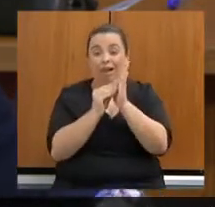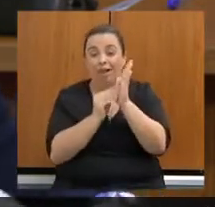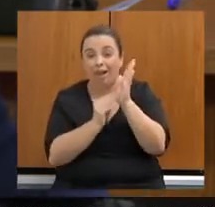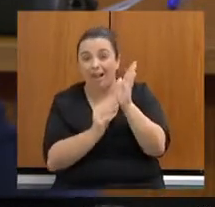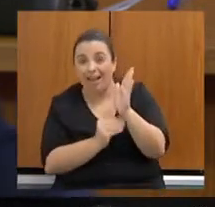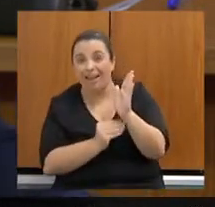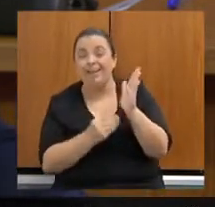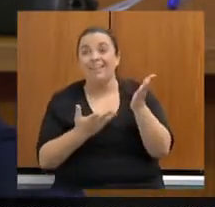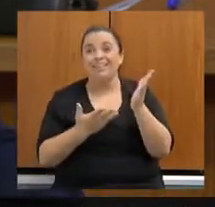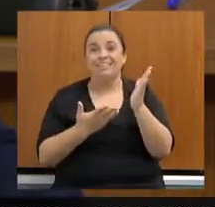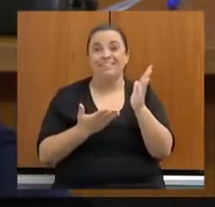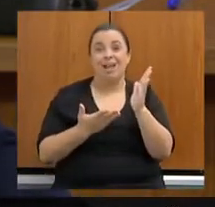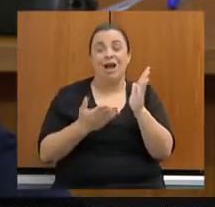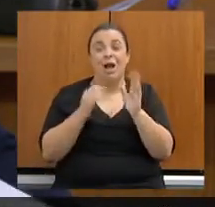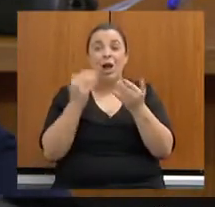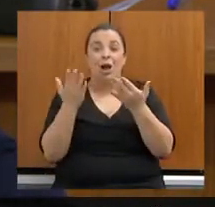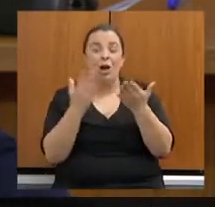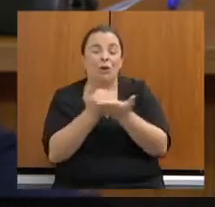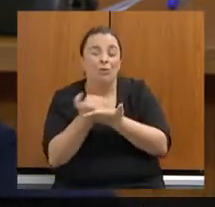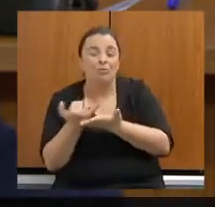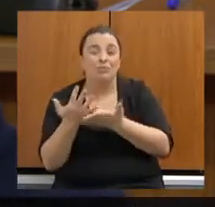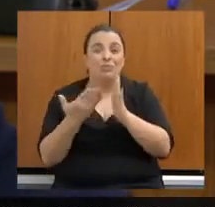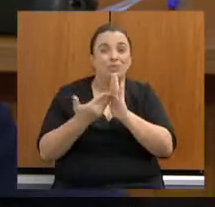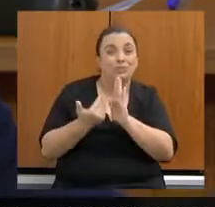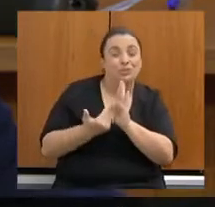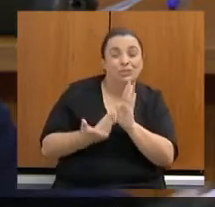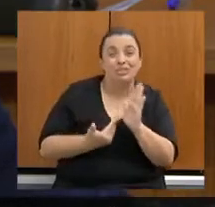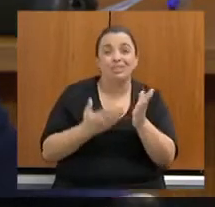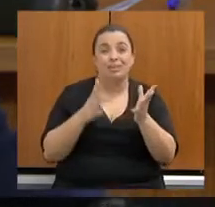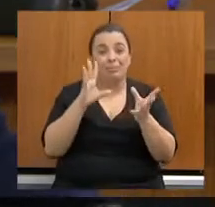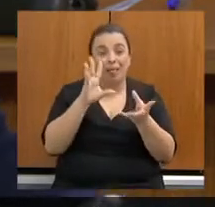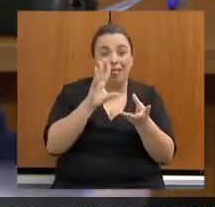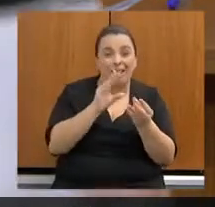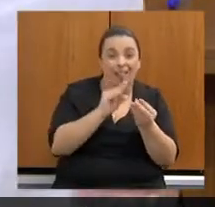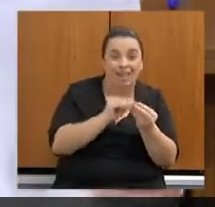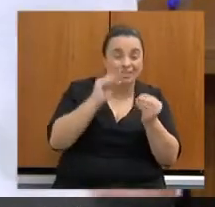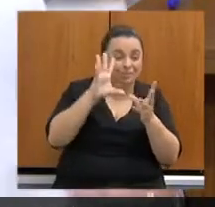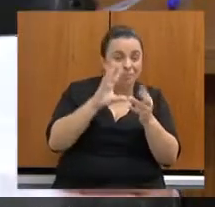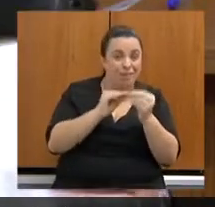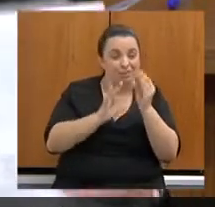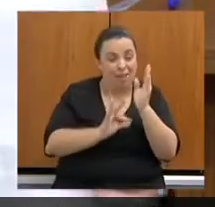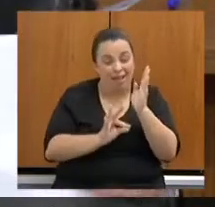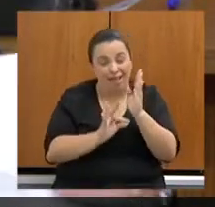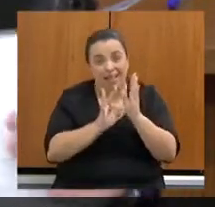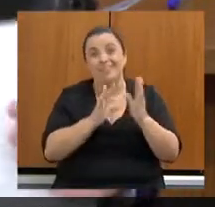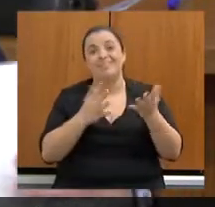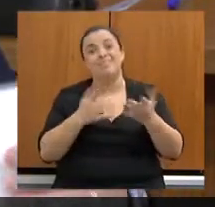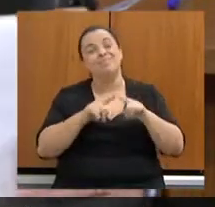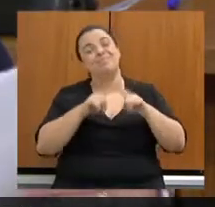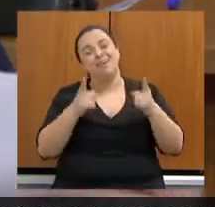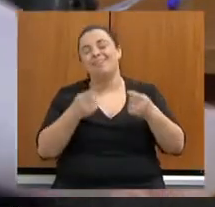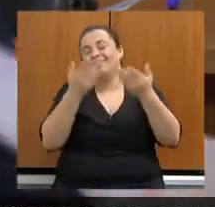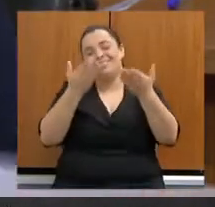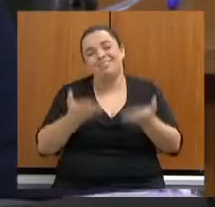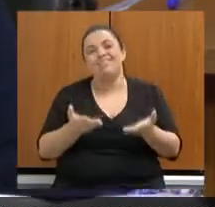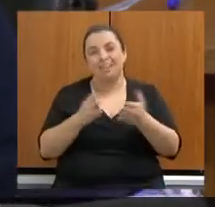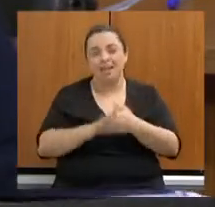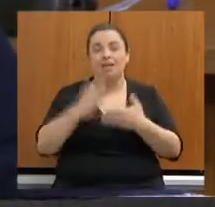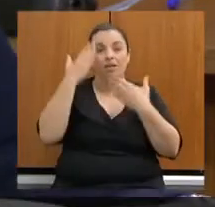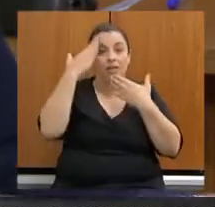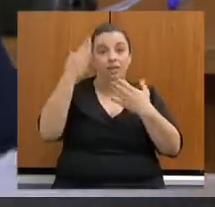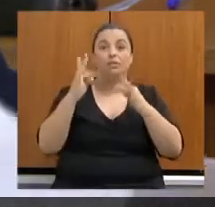corta muitas cidades apresentação só vamos vamos resumiram resumir uma resumida mas tá aí